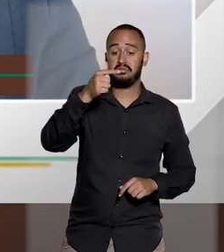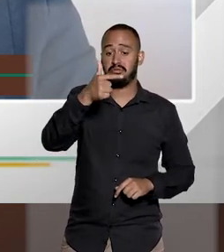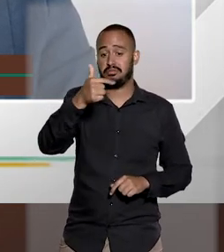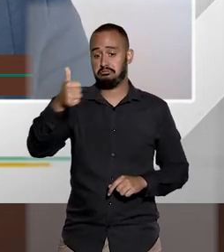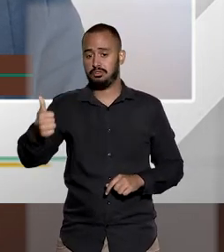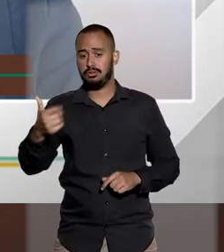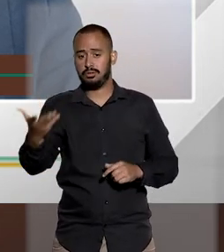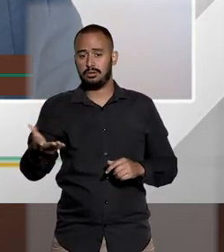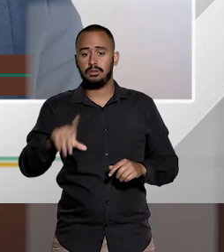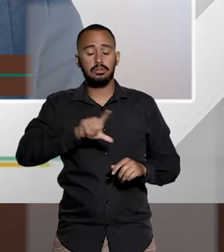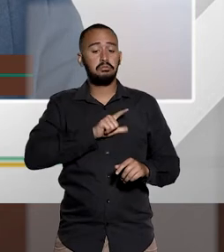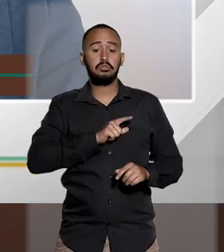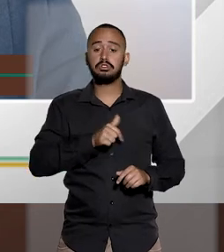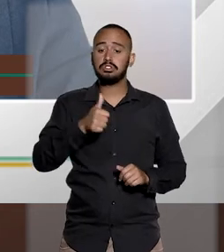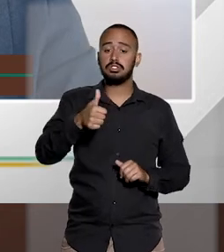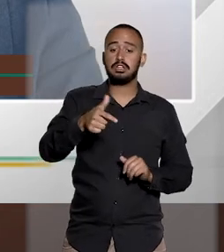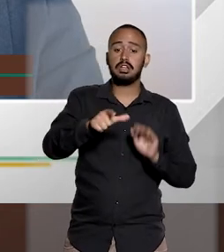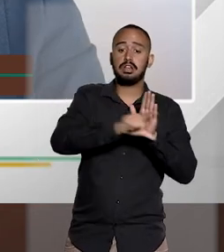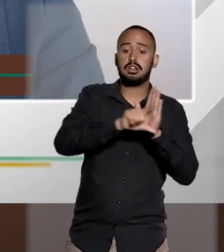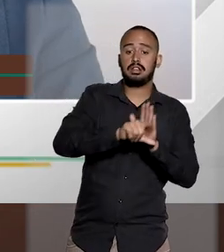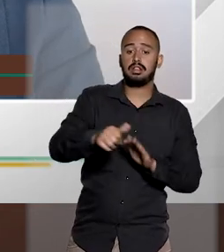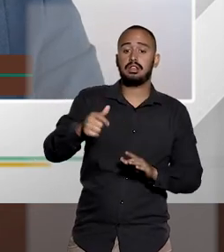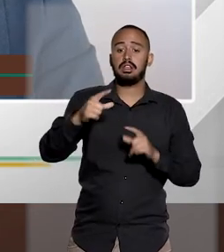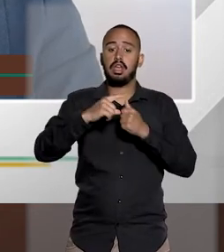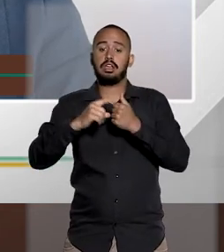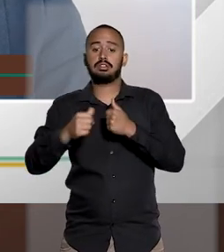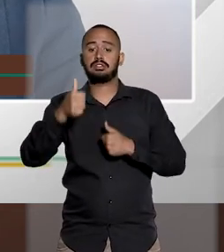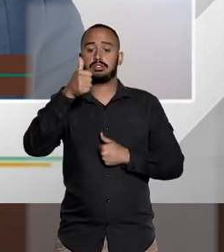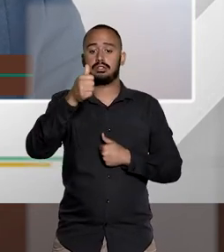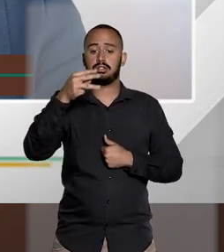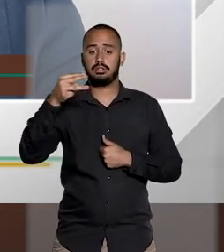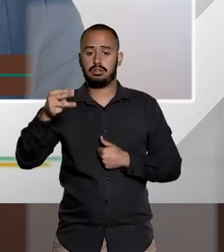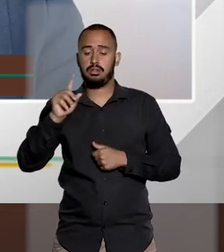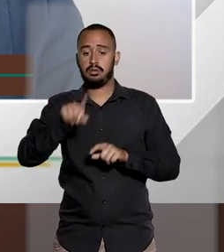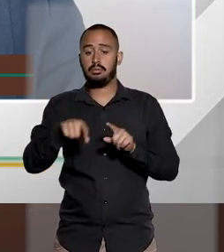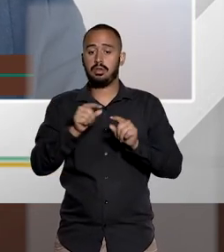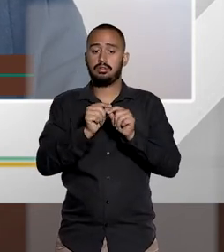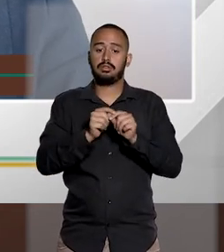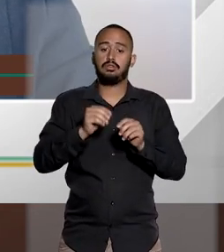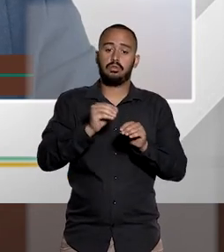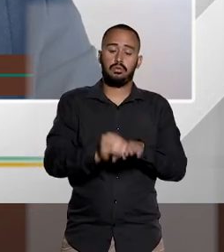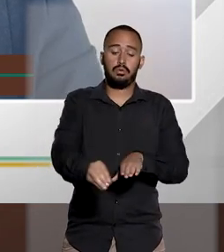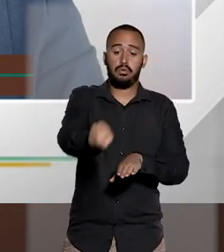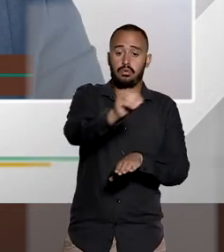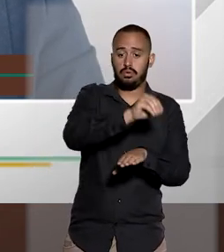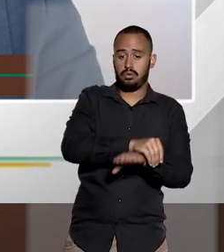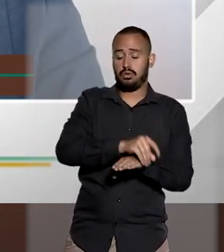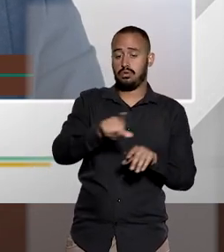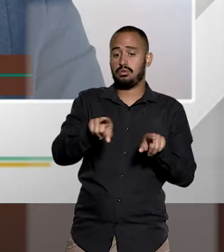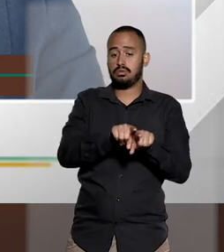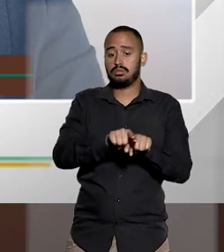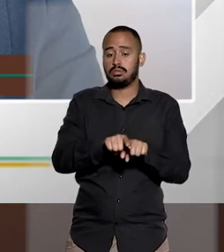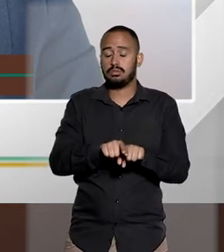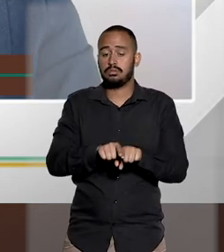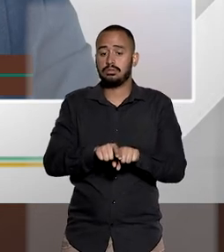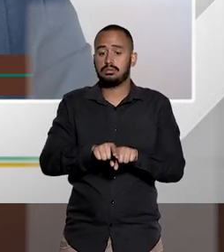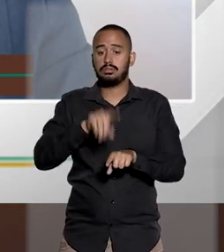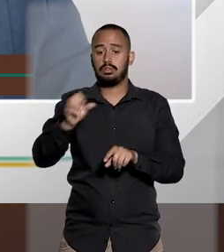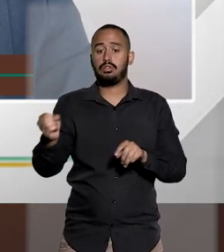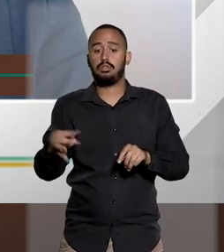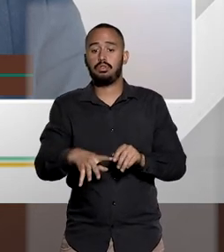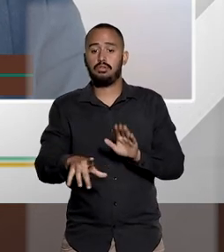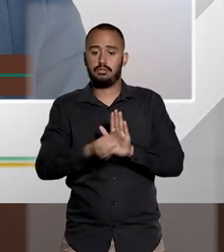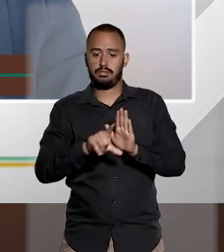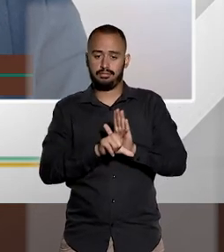1º de abril de 2021. Então não havia ainda a lei 14.133, mas a gente pode tranquilamente aplicar esse enunciado também à